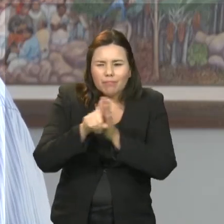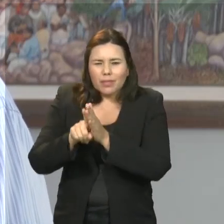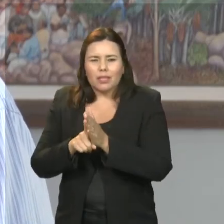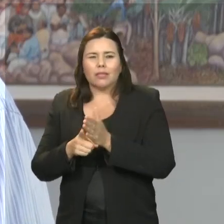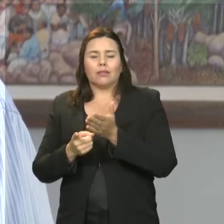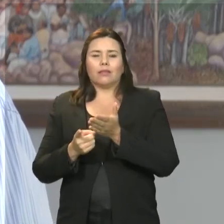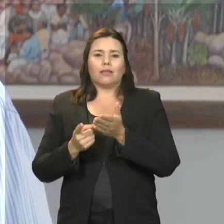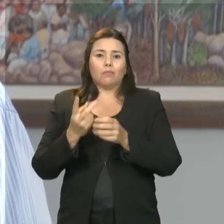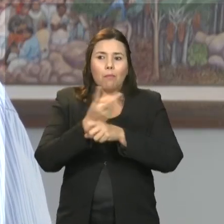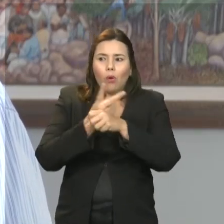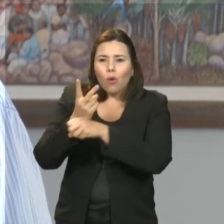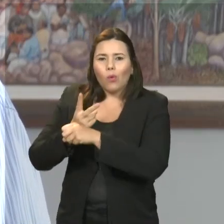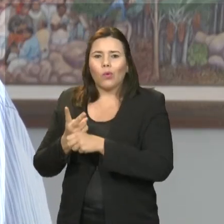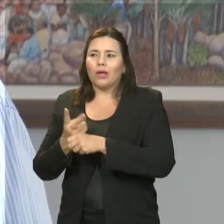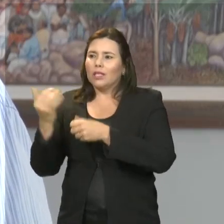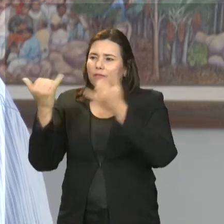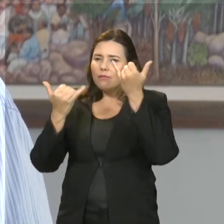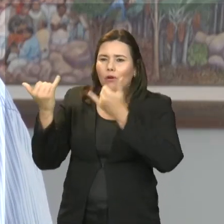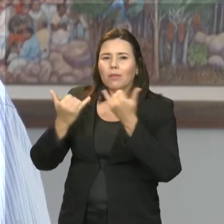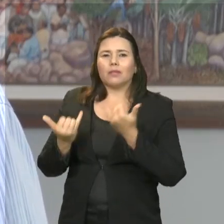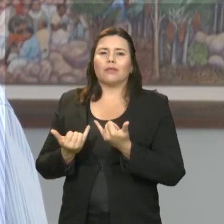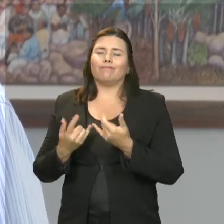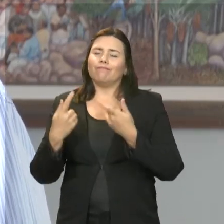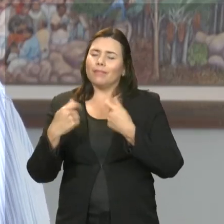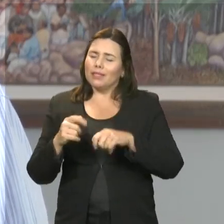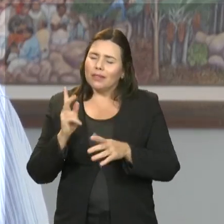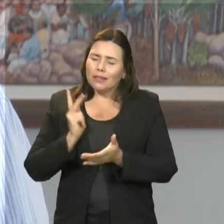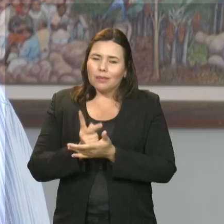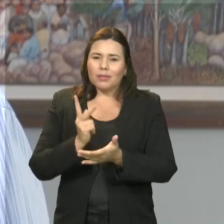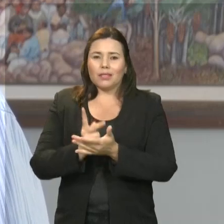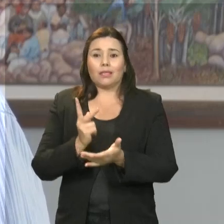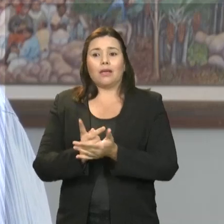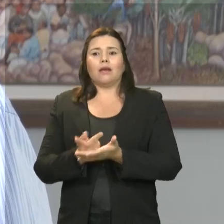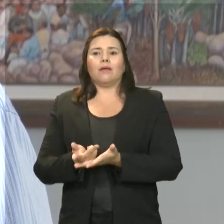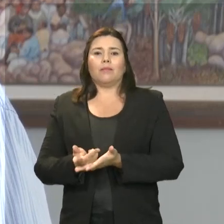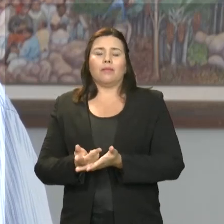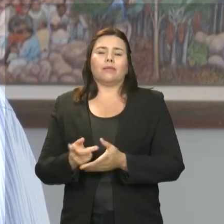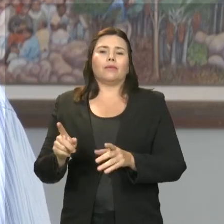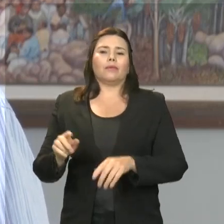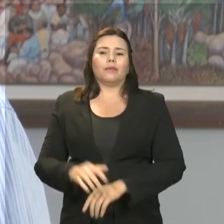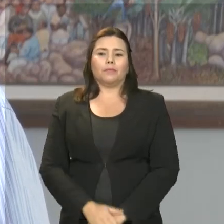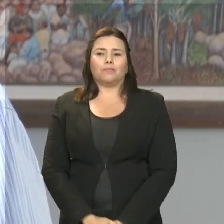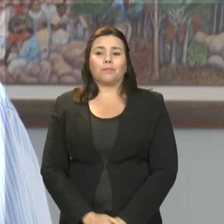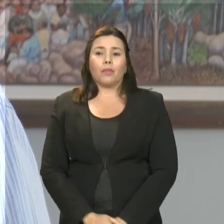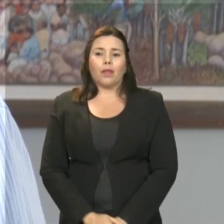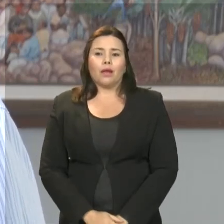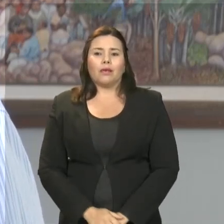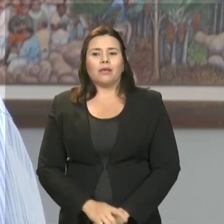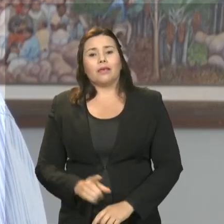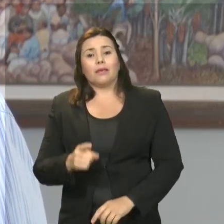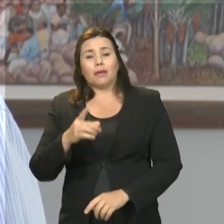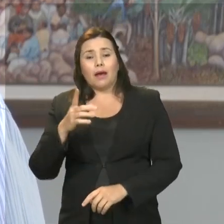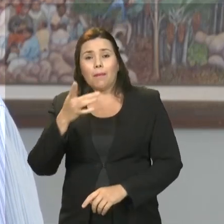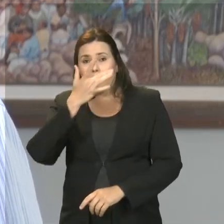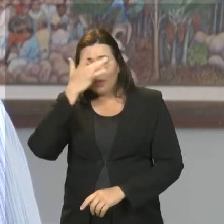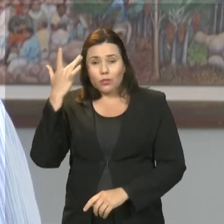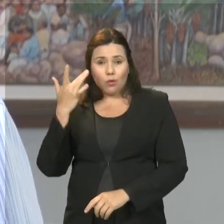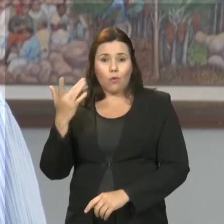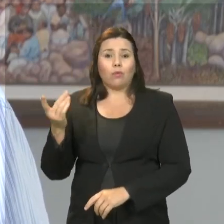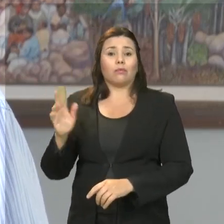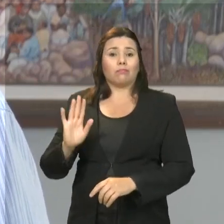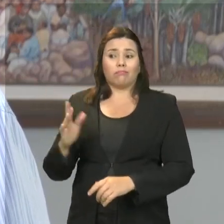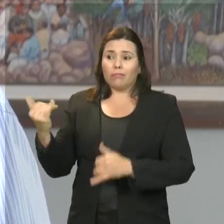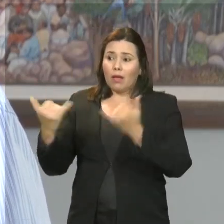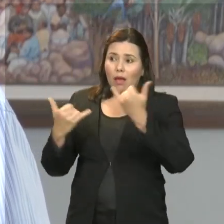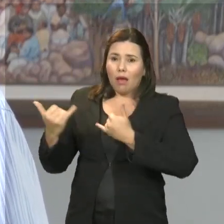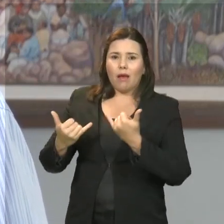tempo todo você tem que estar buscando informação, o tempo todo você tem que ter fonte, que é aquela pessoa que vai te passar a notícia, que você vai ter